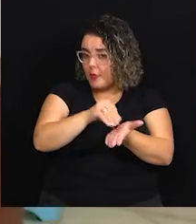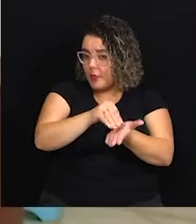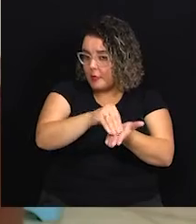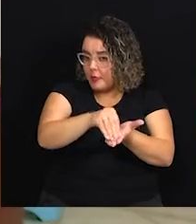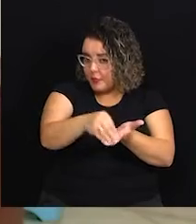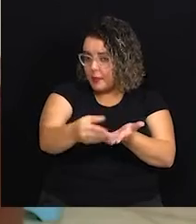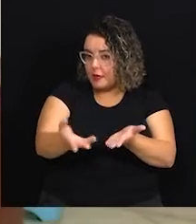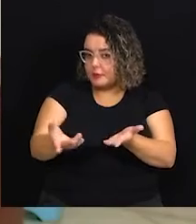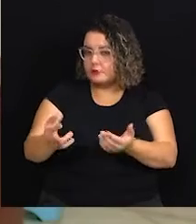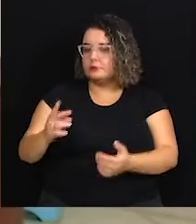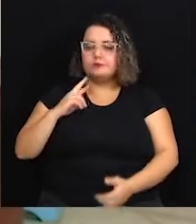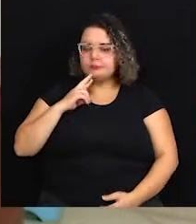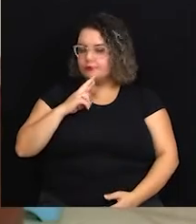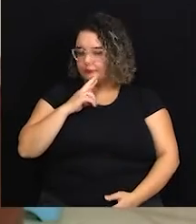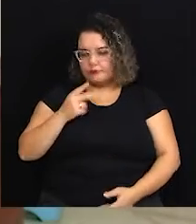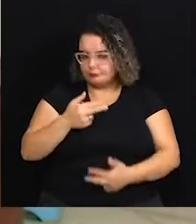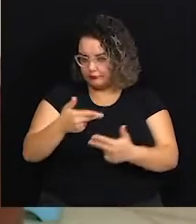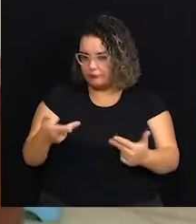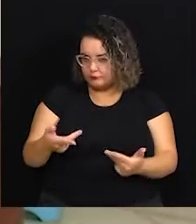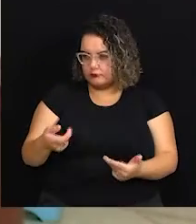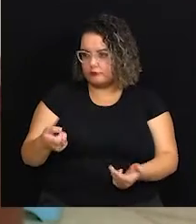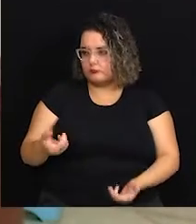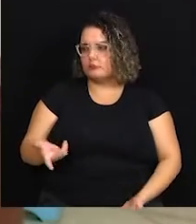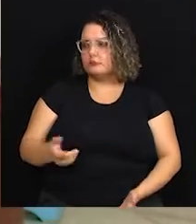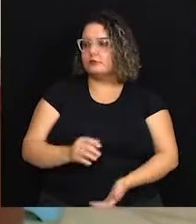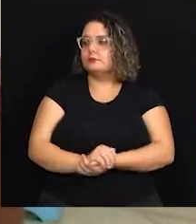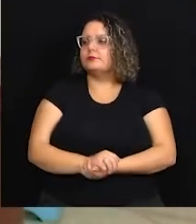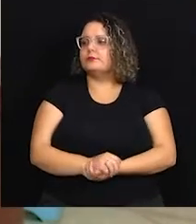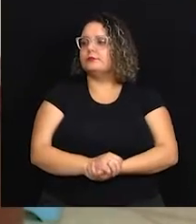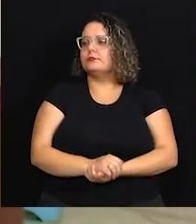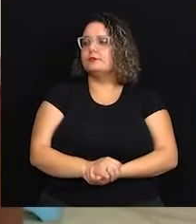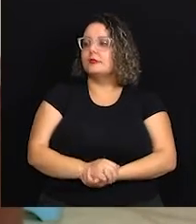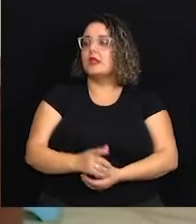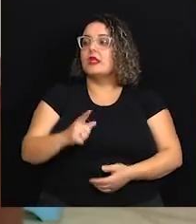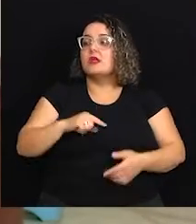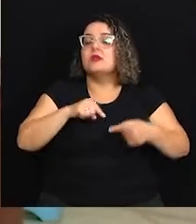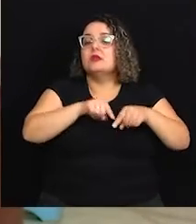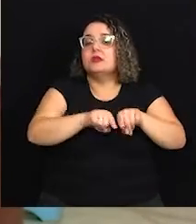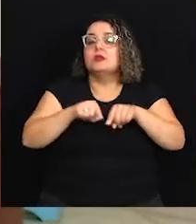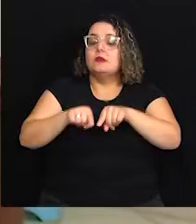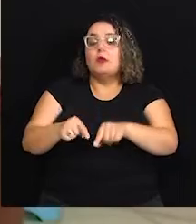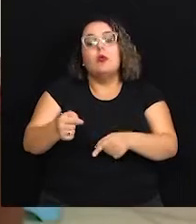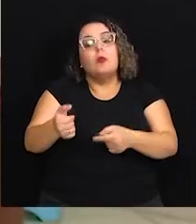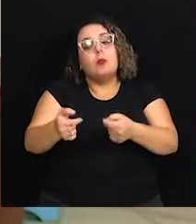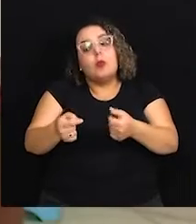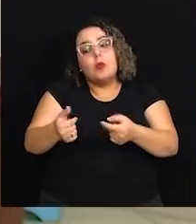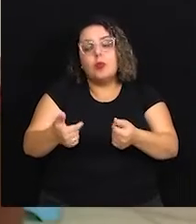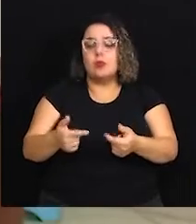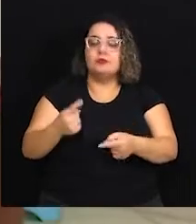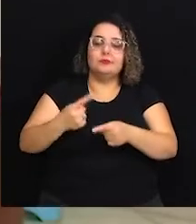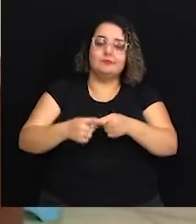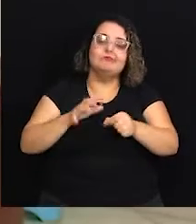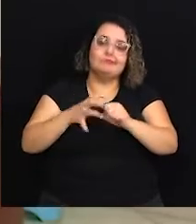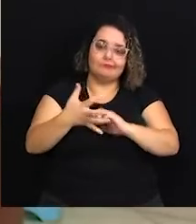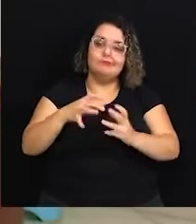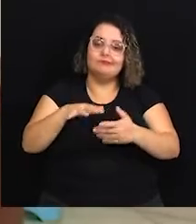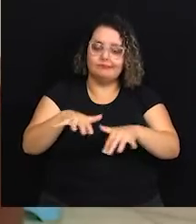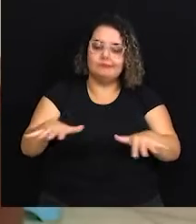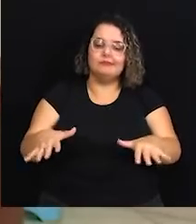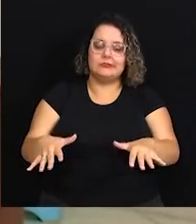sócios contribuintes, né? Já tinha pouco, com a pandemia diminuiu mais ainda, então tem poucos. E a gente tem,